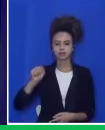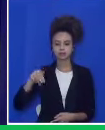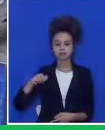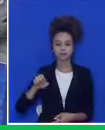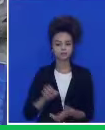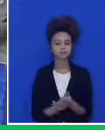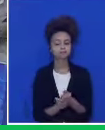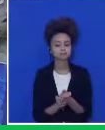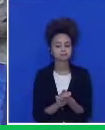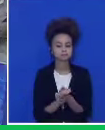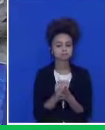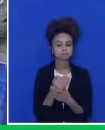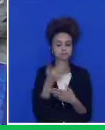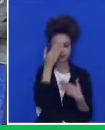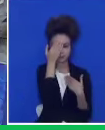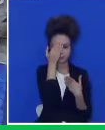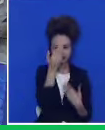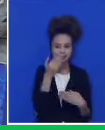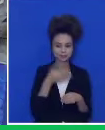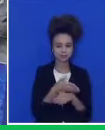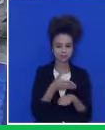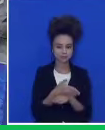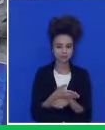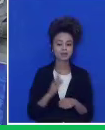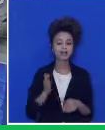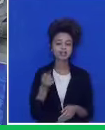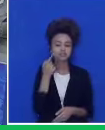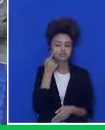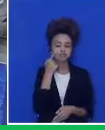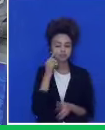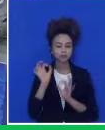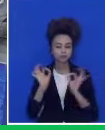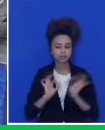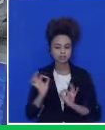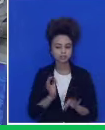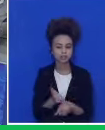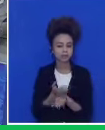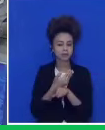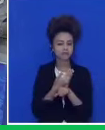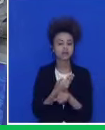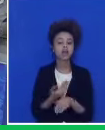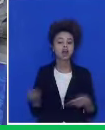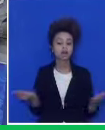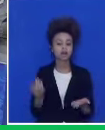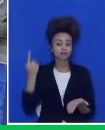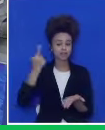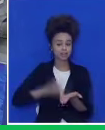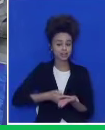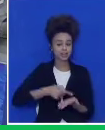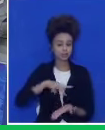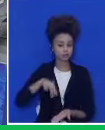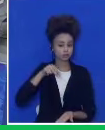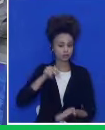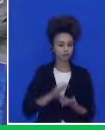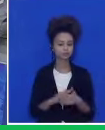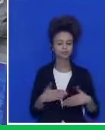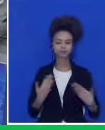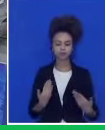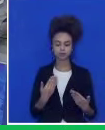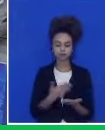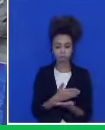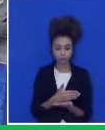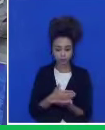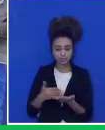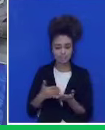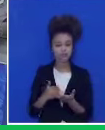presença. Elas já acompanharam de perto os nossos procedimentos prévios e agora também vão validar o nosso sorteio. Então vamos começar. Por